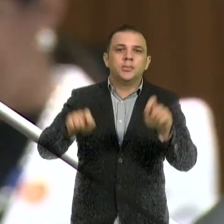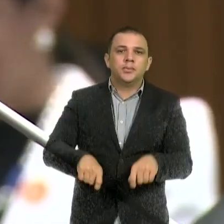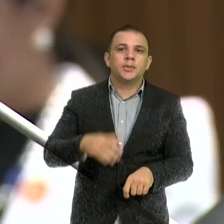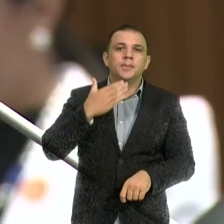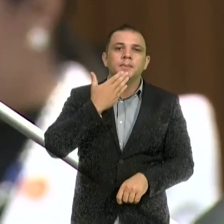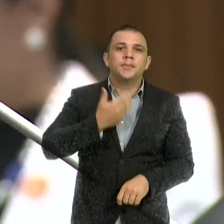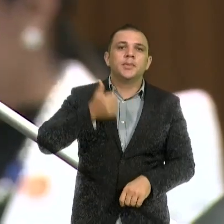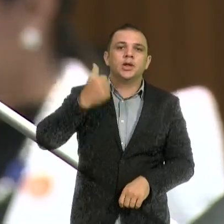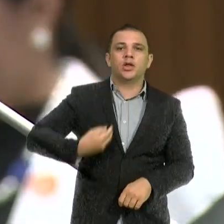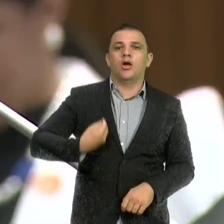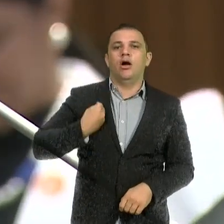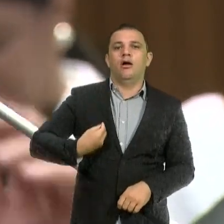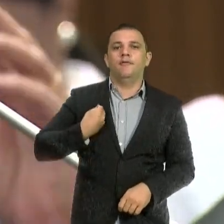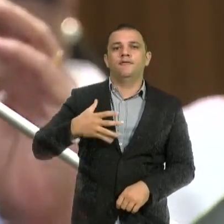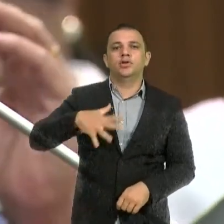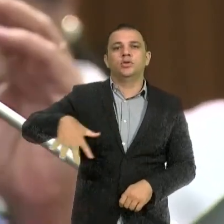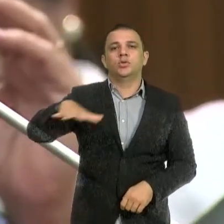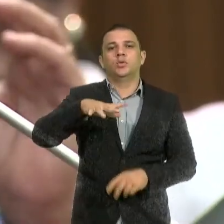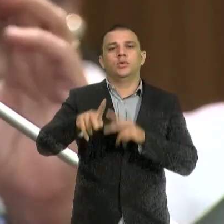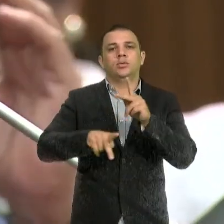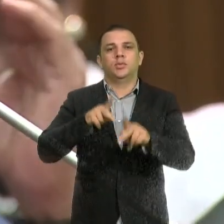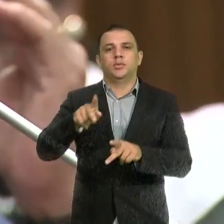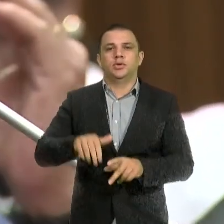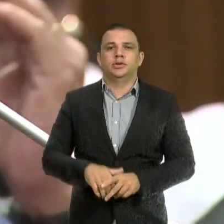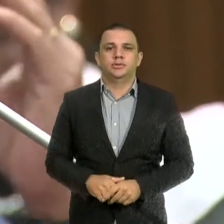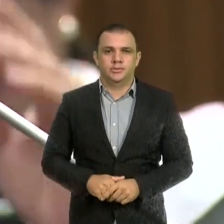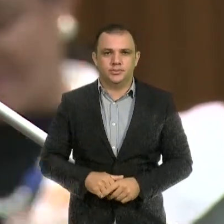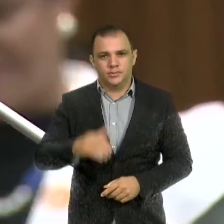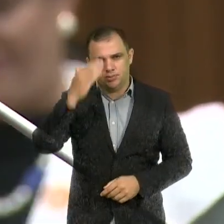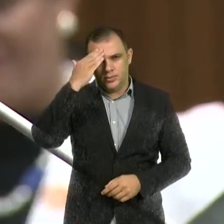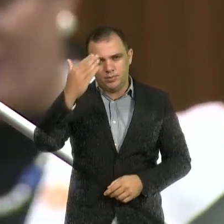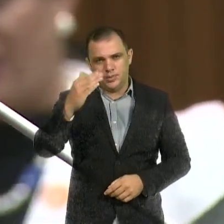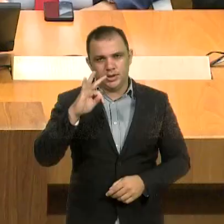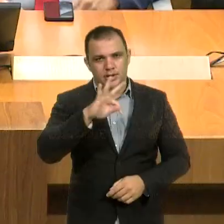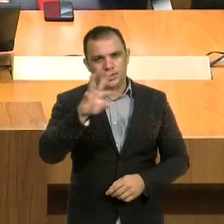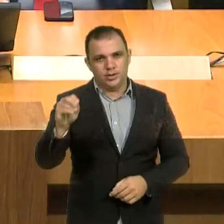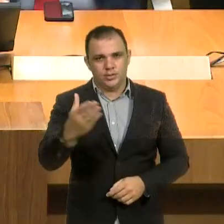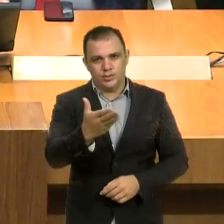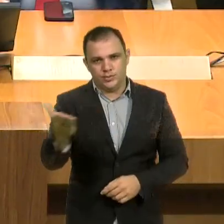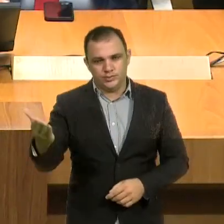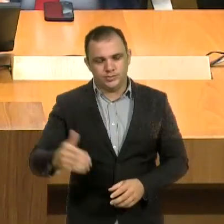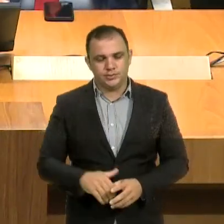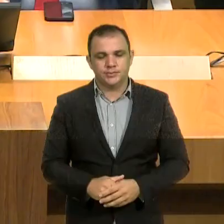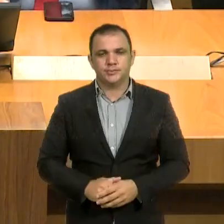condições de vida ao povo maranhense. Muito obrigada a todos.